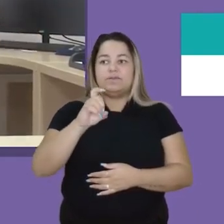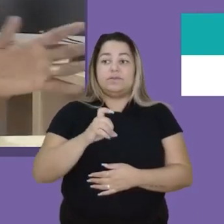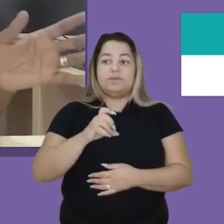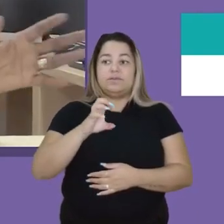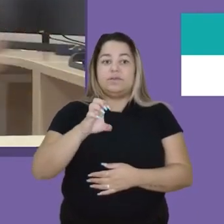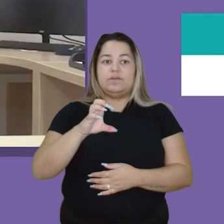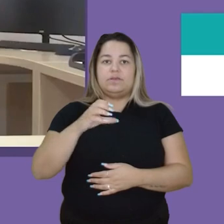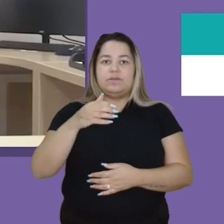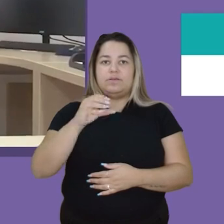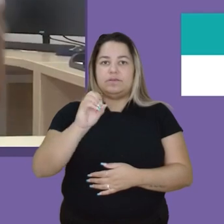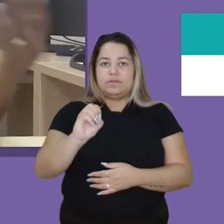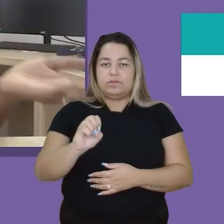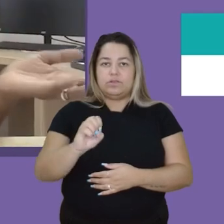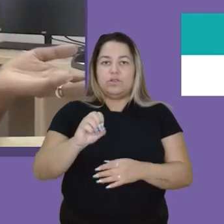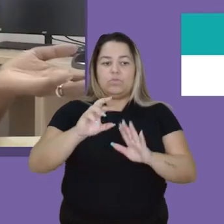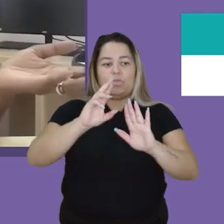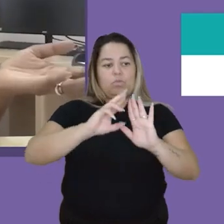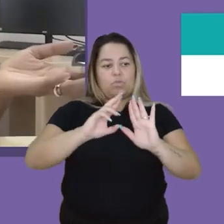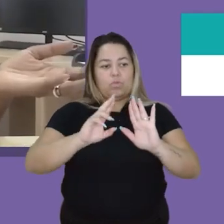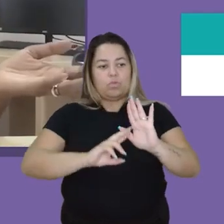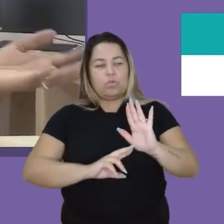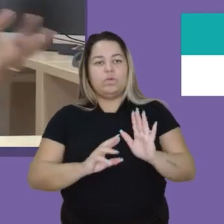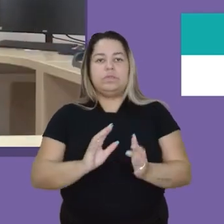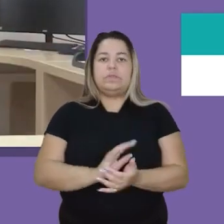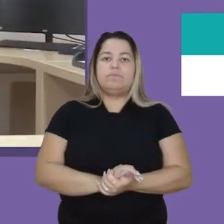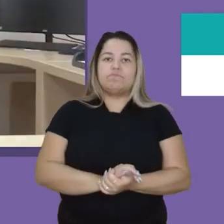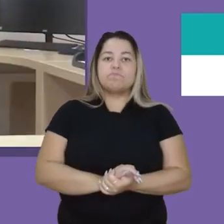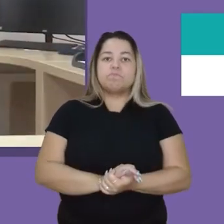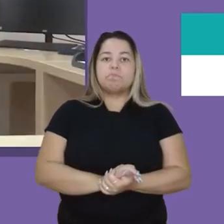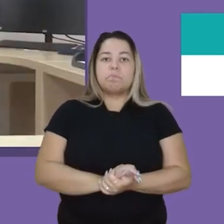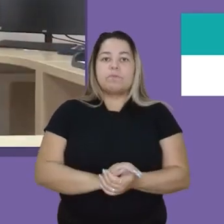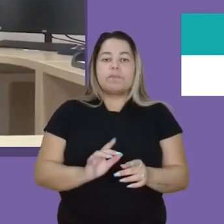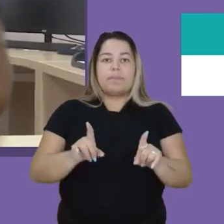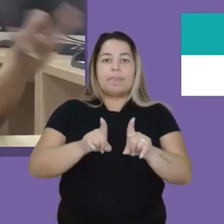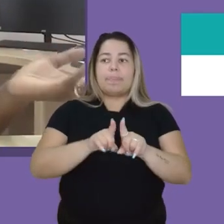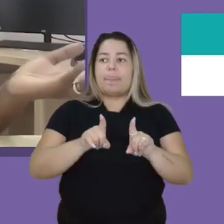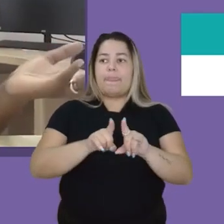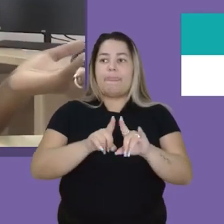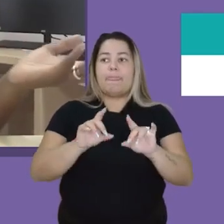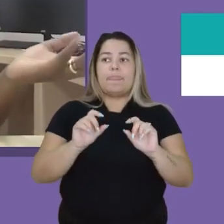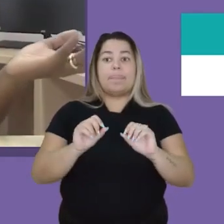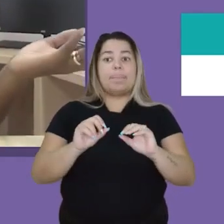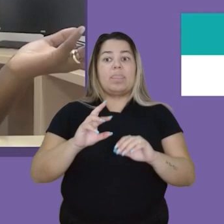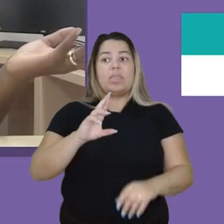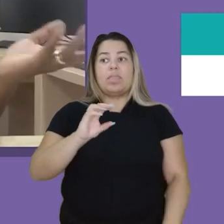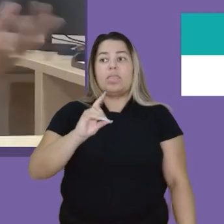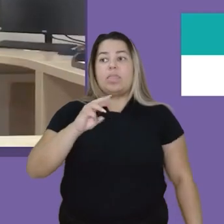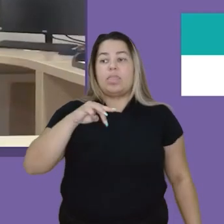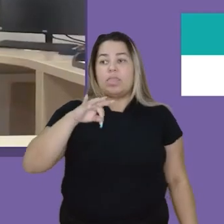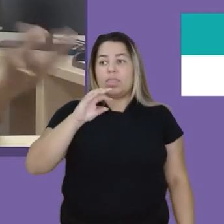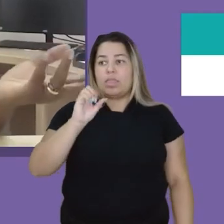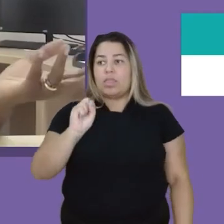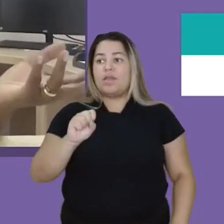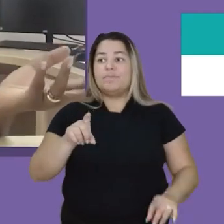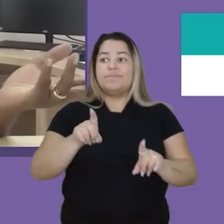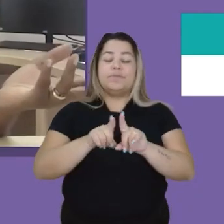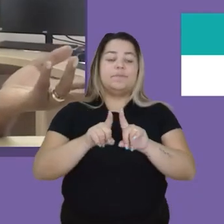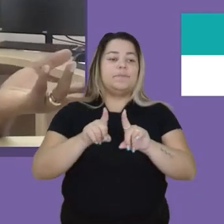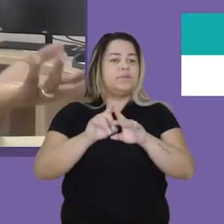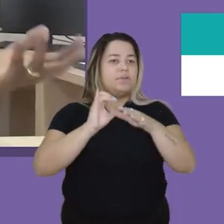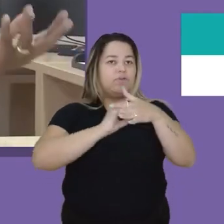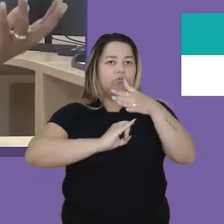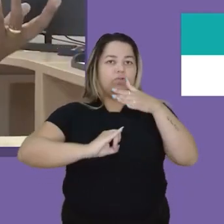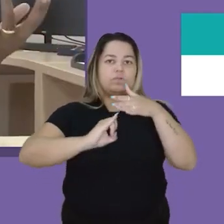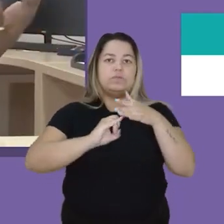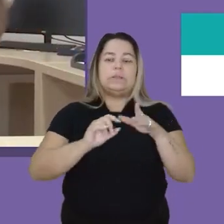todas as regras constitucionais, todos os regimentos, né, das